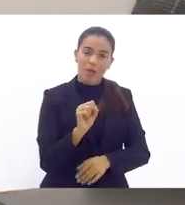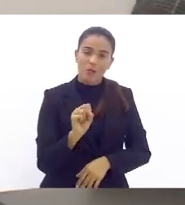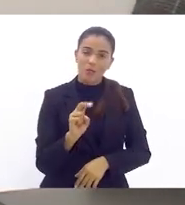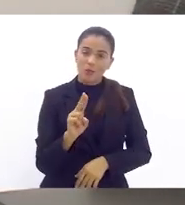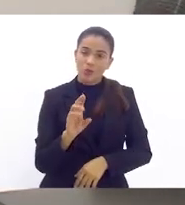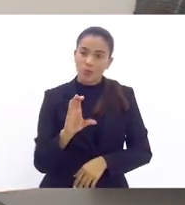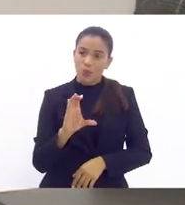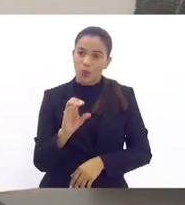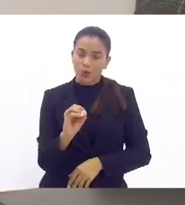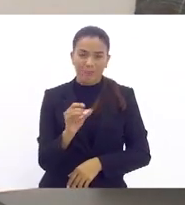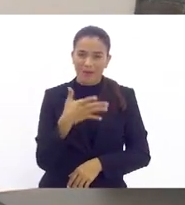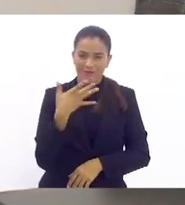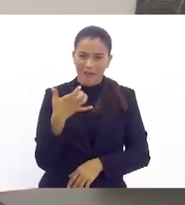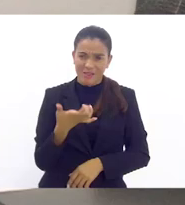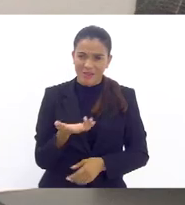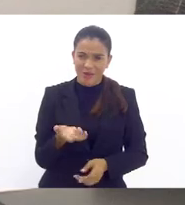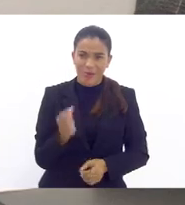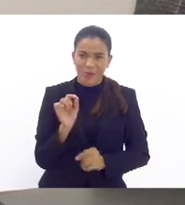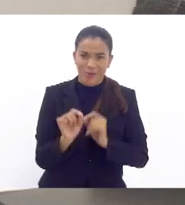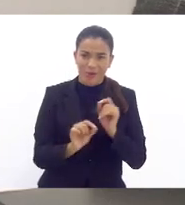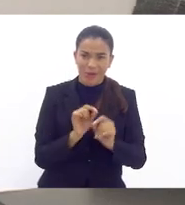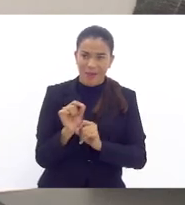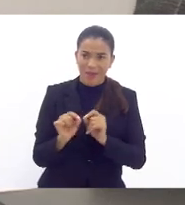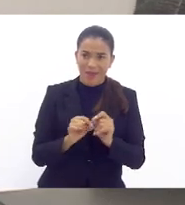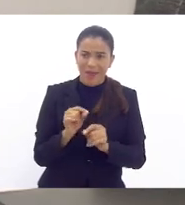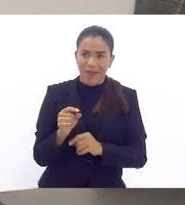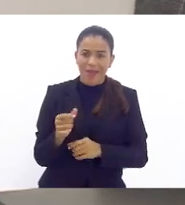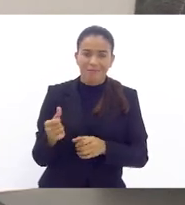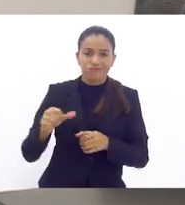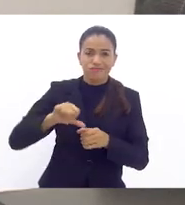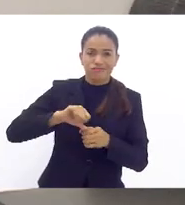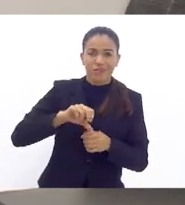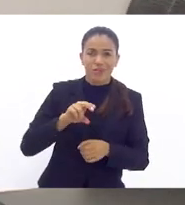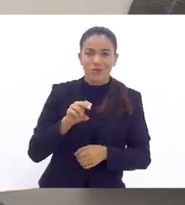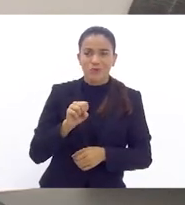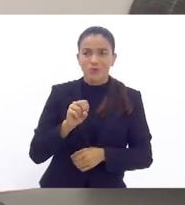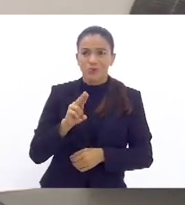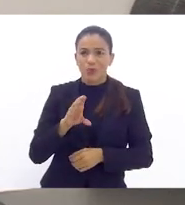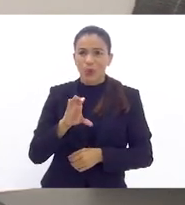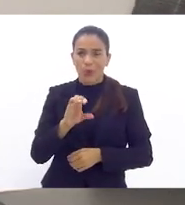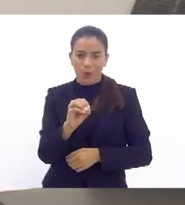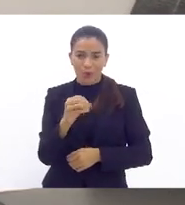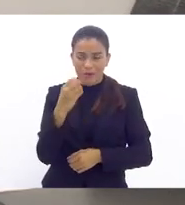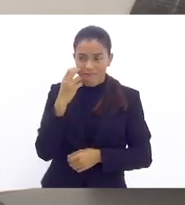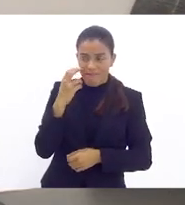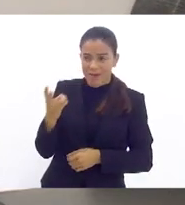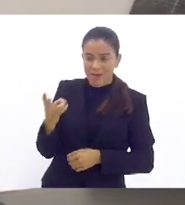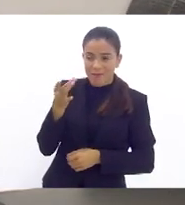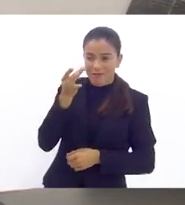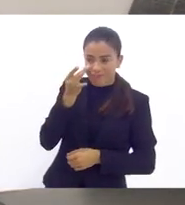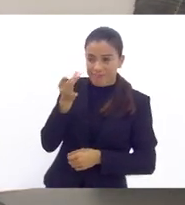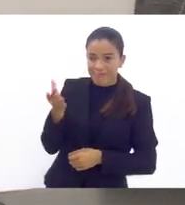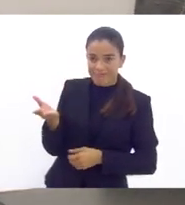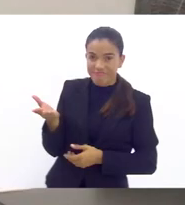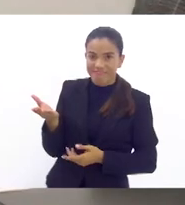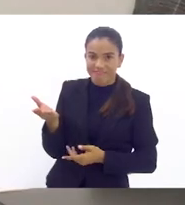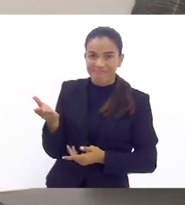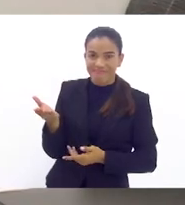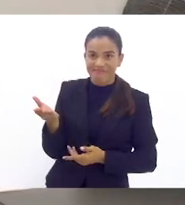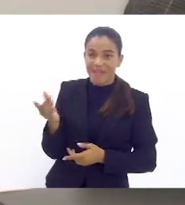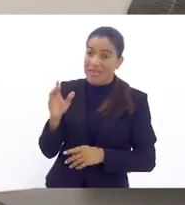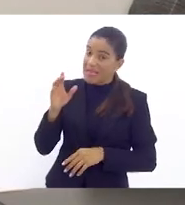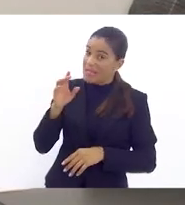a coisa mais fácil de fazer e evasar o suco. Obviamente que nós estamos vendo ali em Datura, não é?